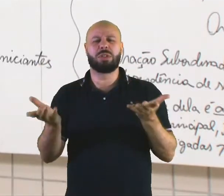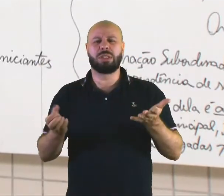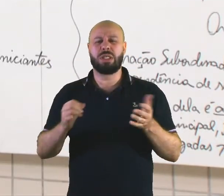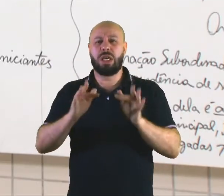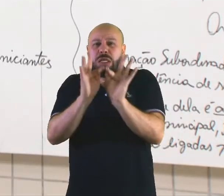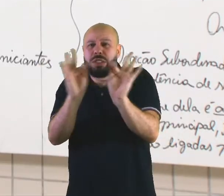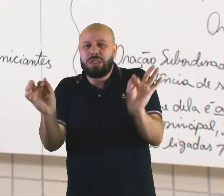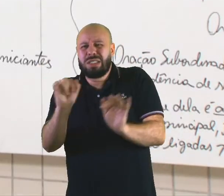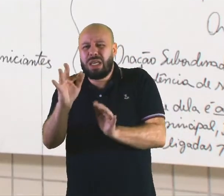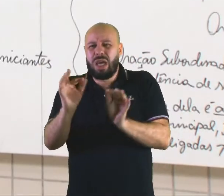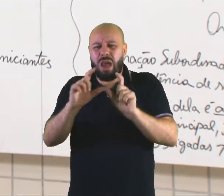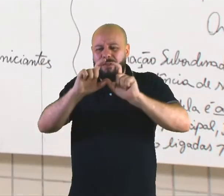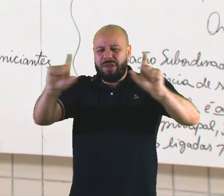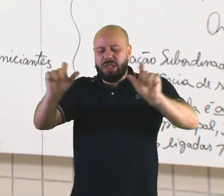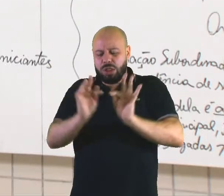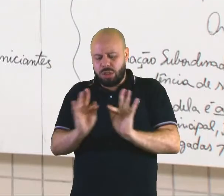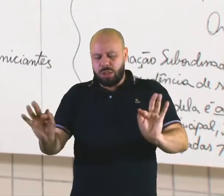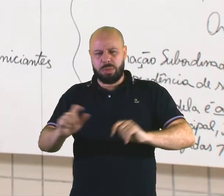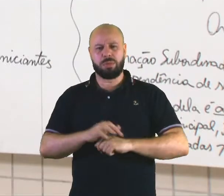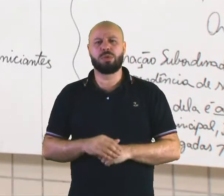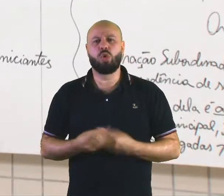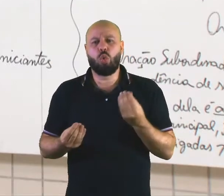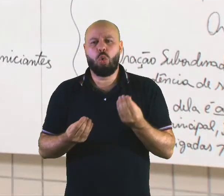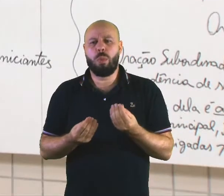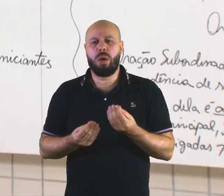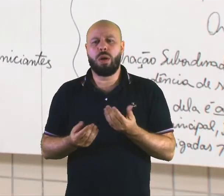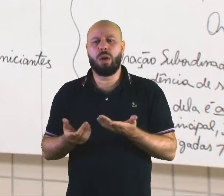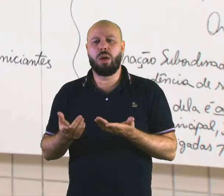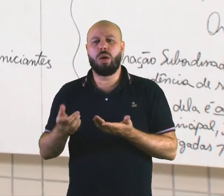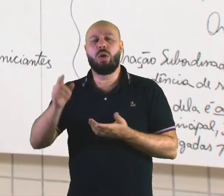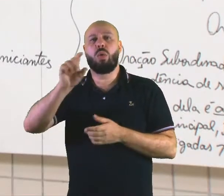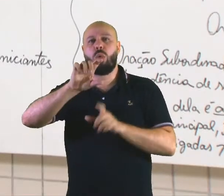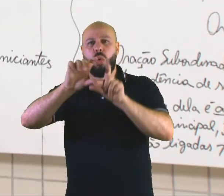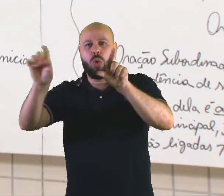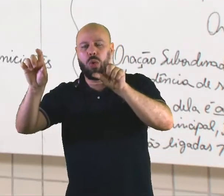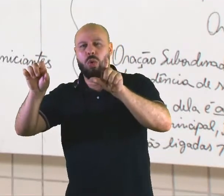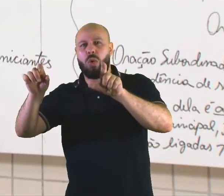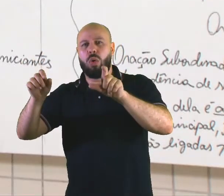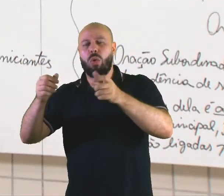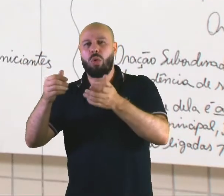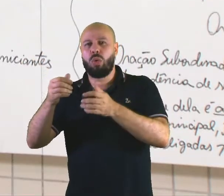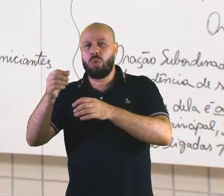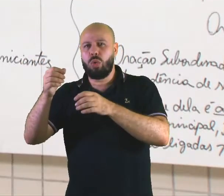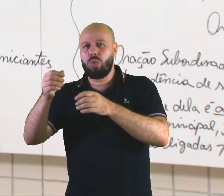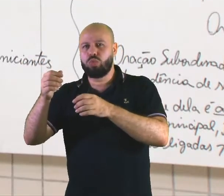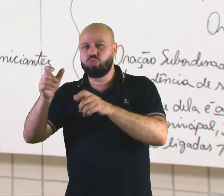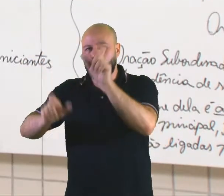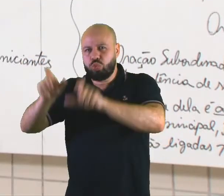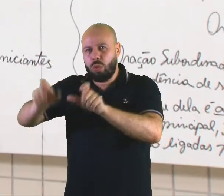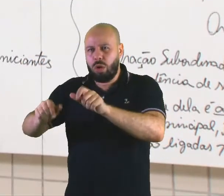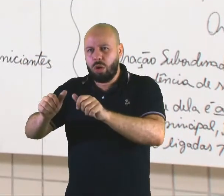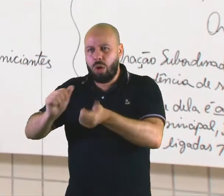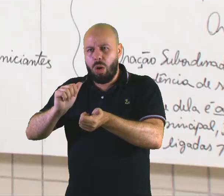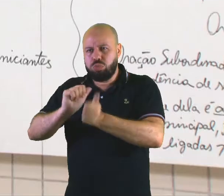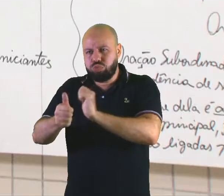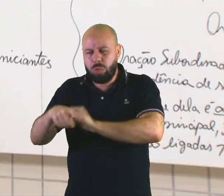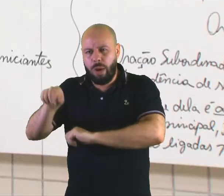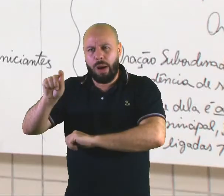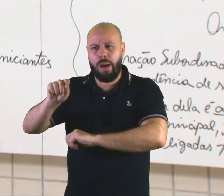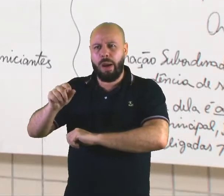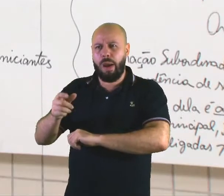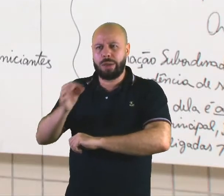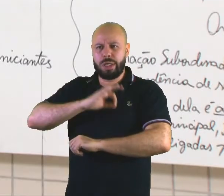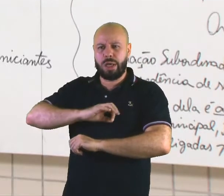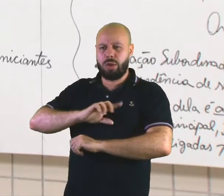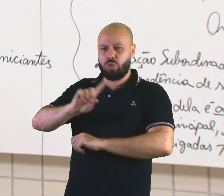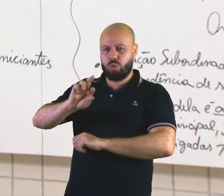simples, se fosse simples? Os jogadores iniciantes não recebem salários. Então, é um período